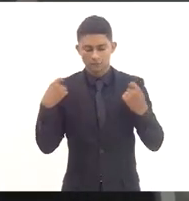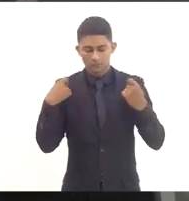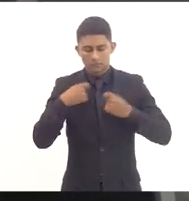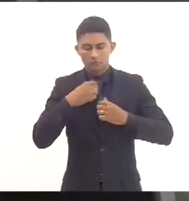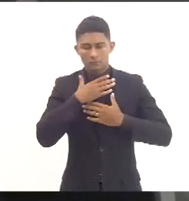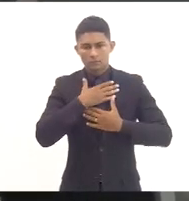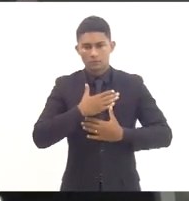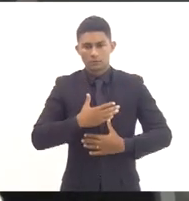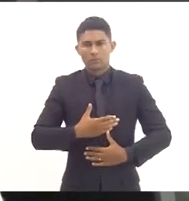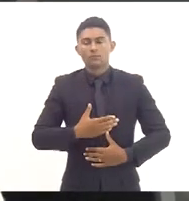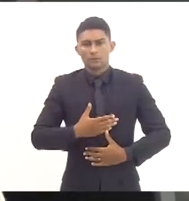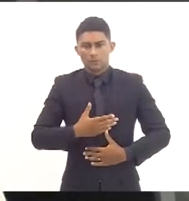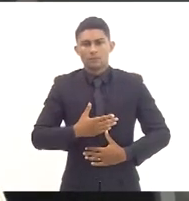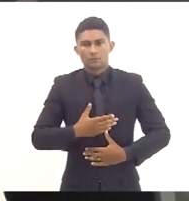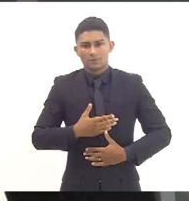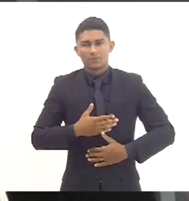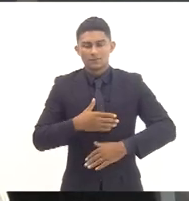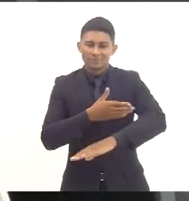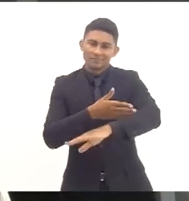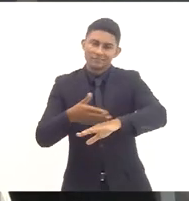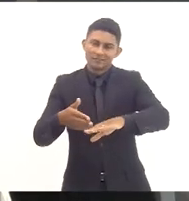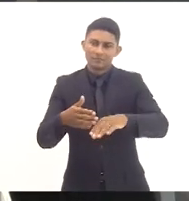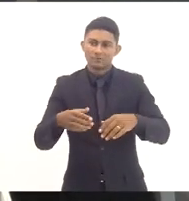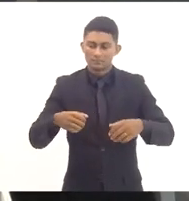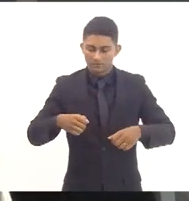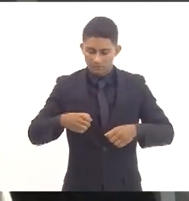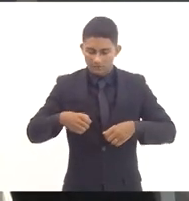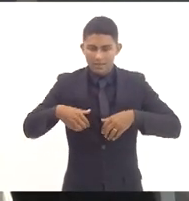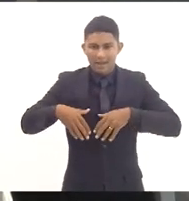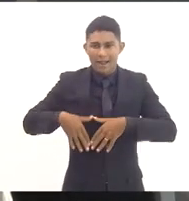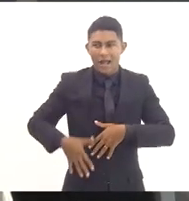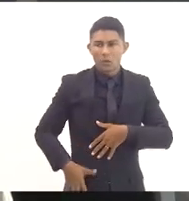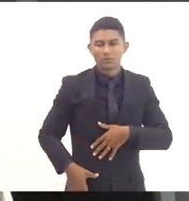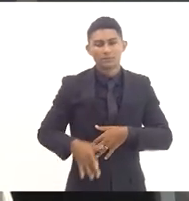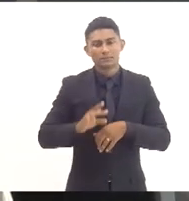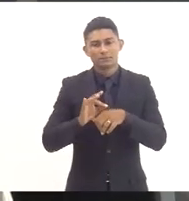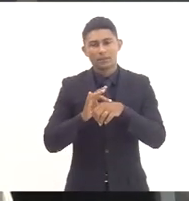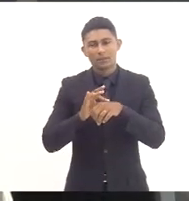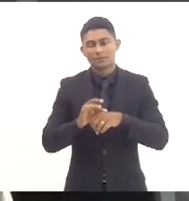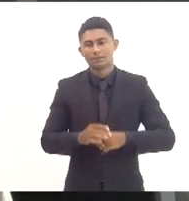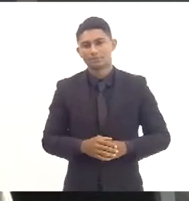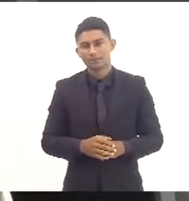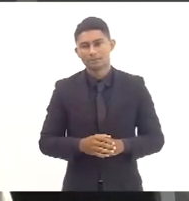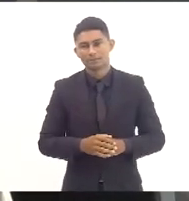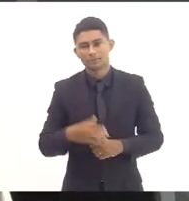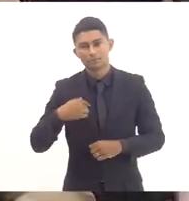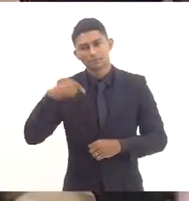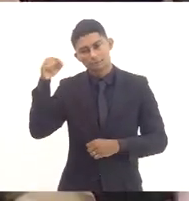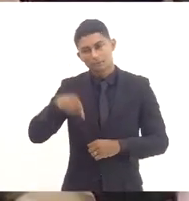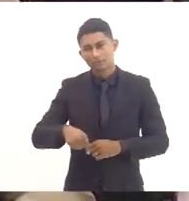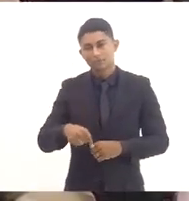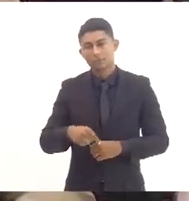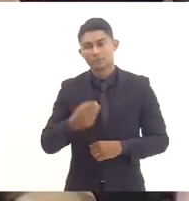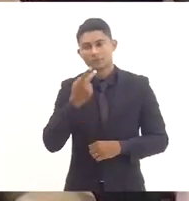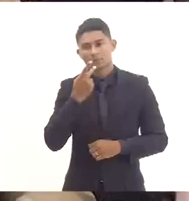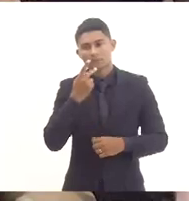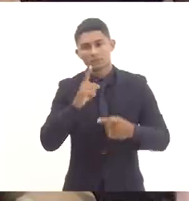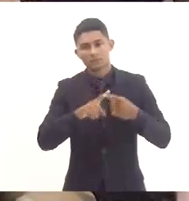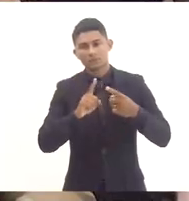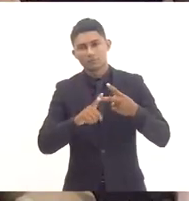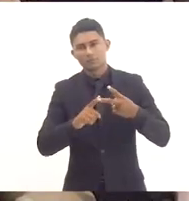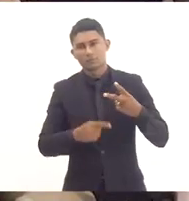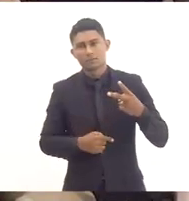vestindo uma camisa bege e calça comprida preta bom eu estou aqui em duas falas a